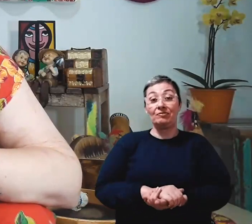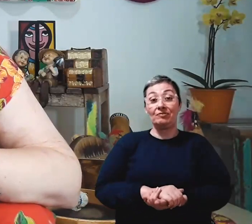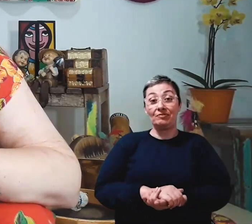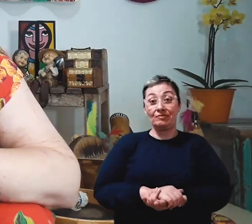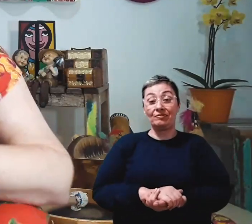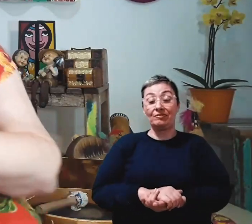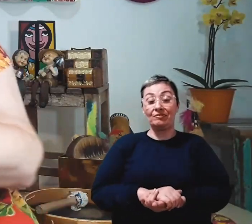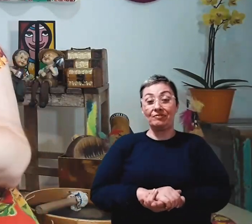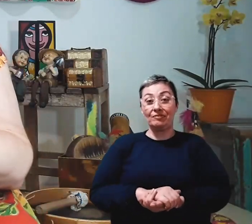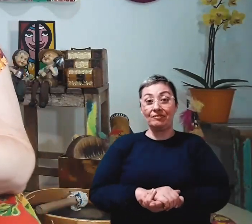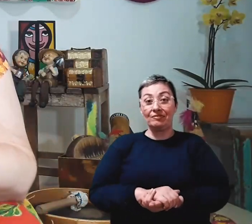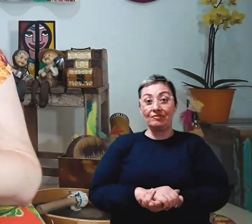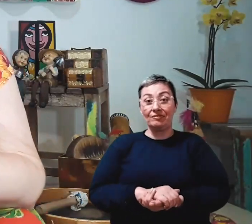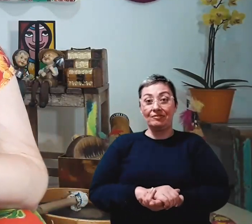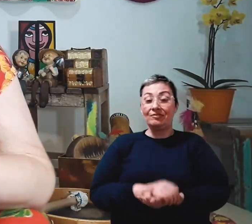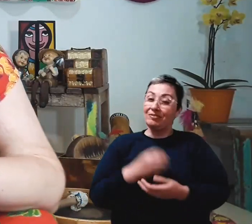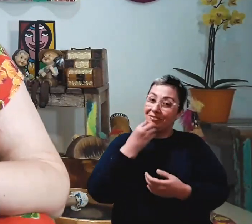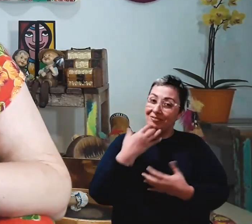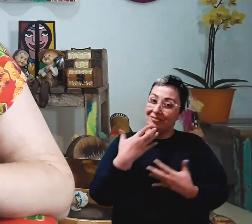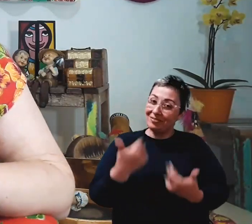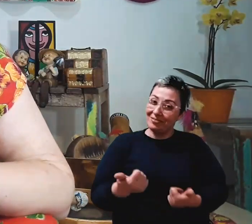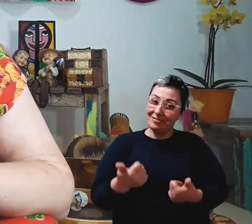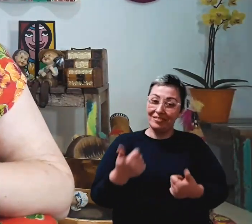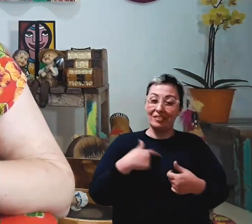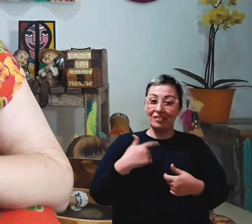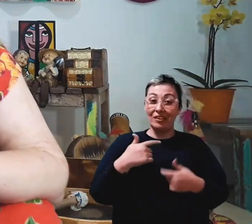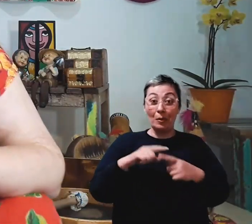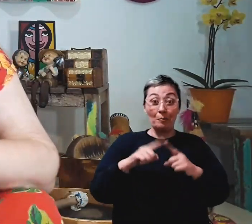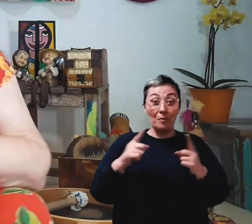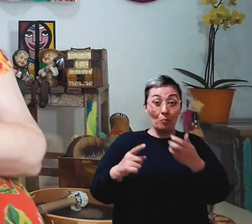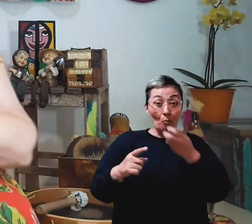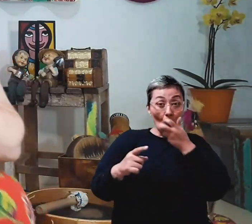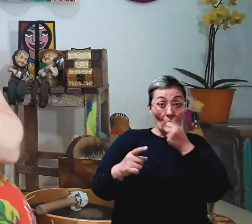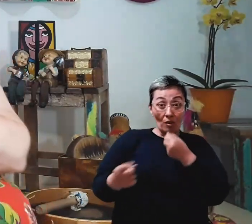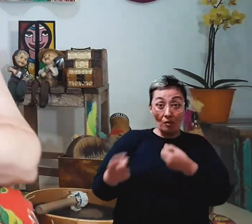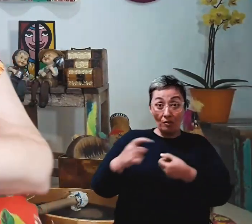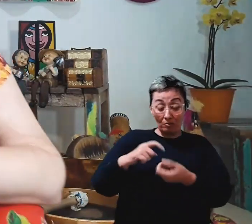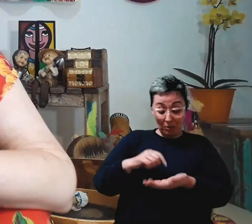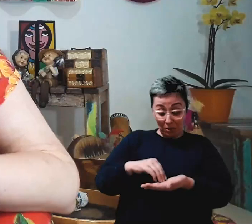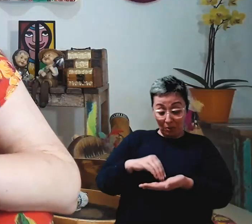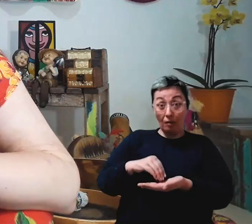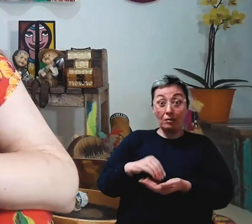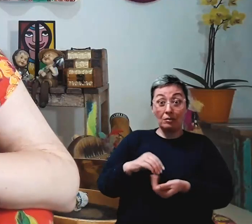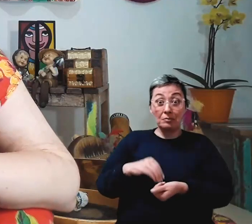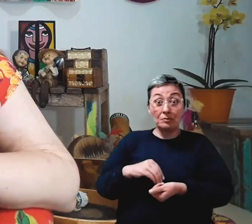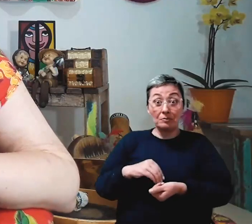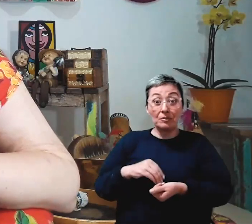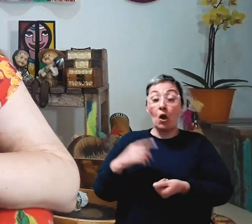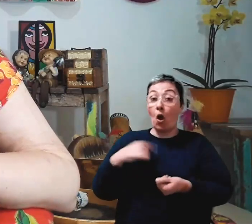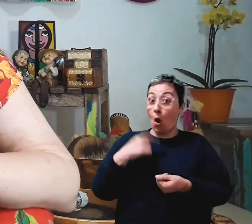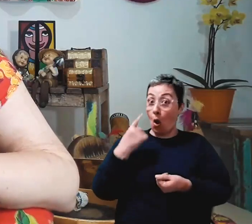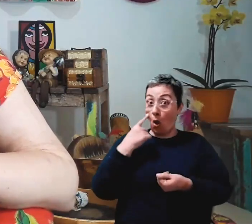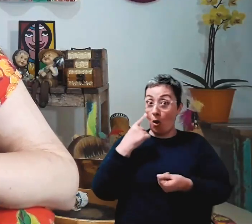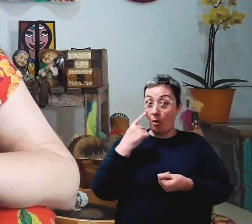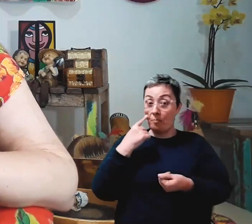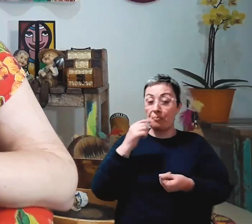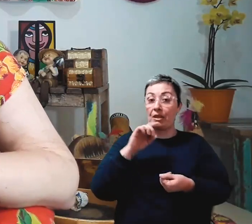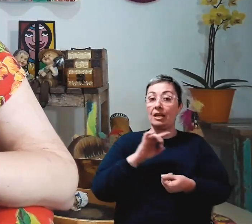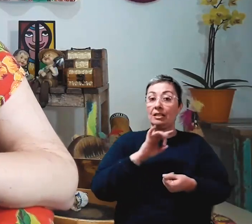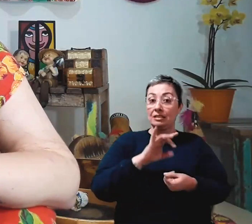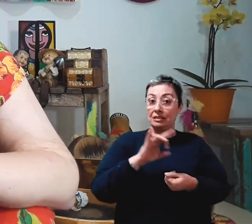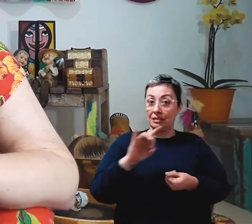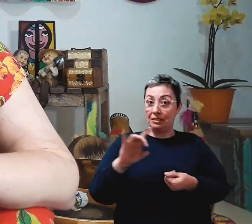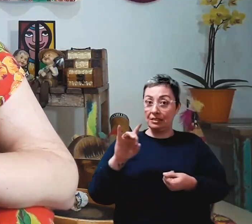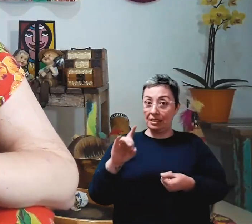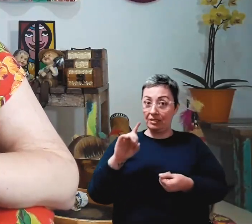Muito bem, mas o limão voltou para minha mão. Então, olha só, cada vez que a gente cantar, o limão vai parar